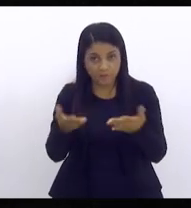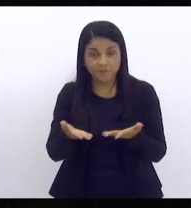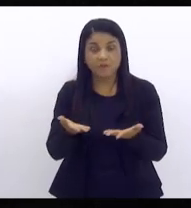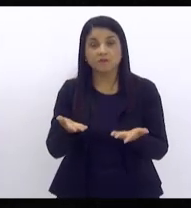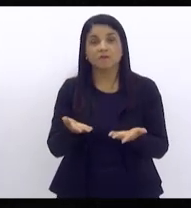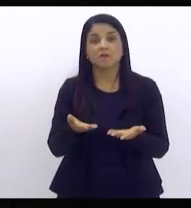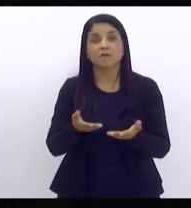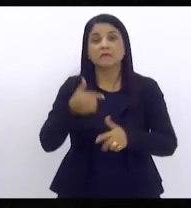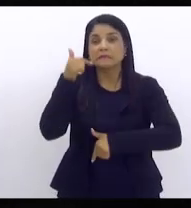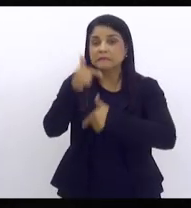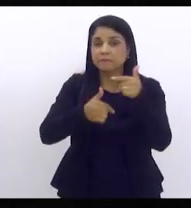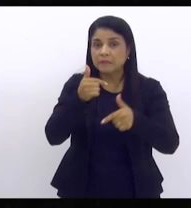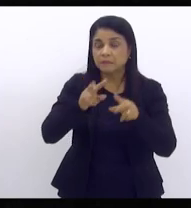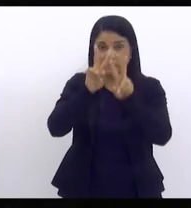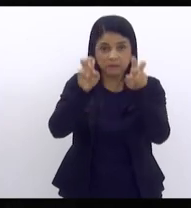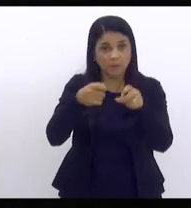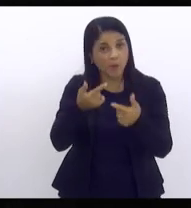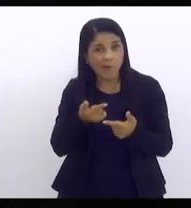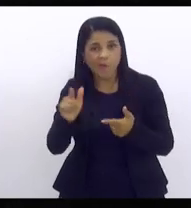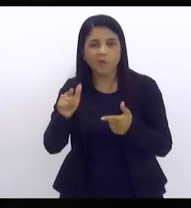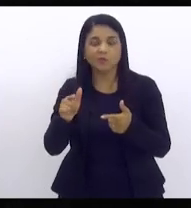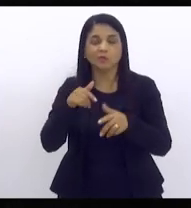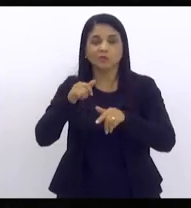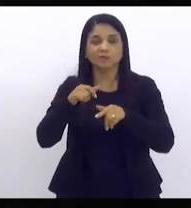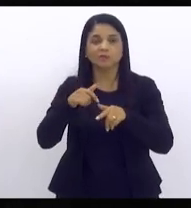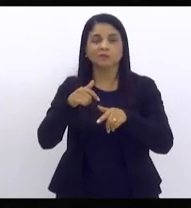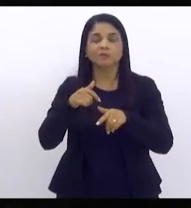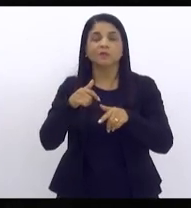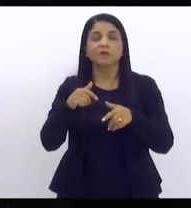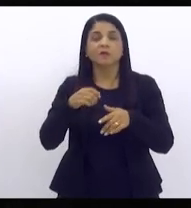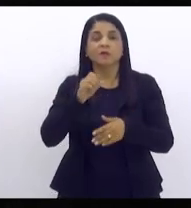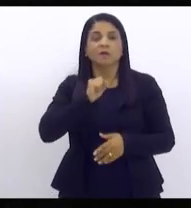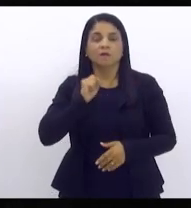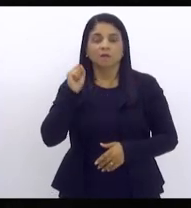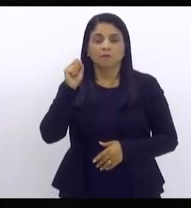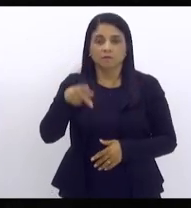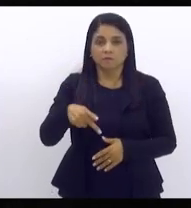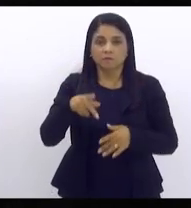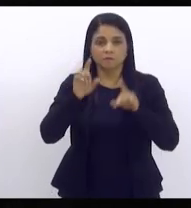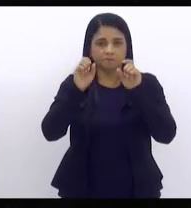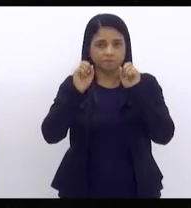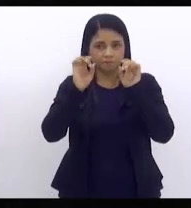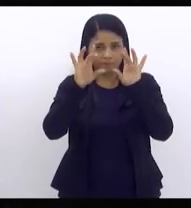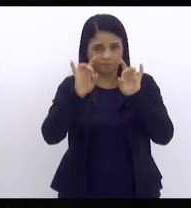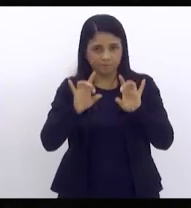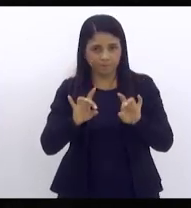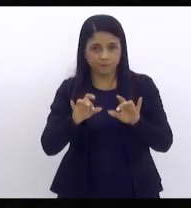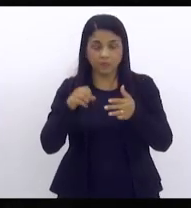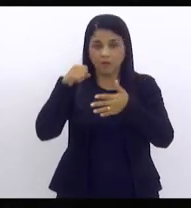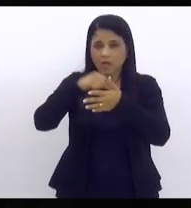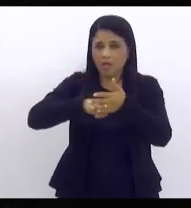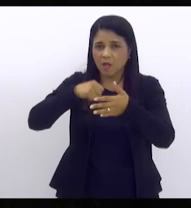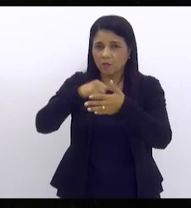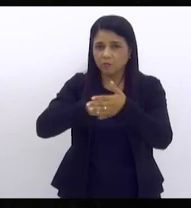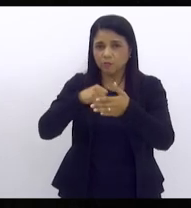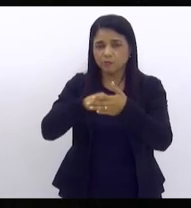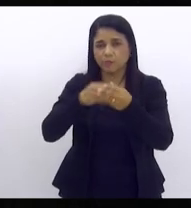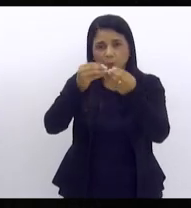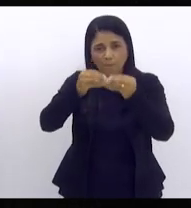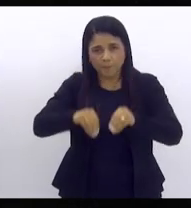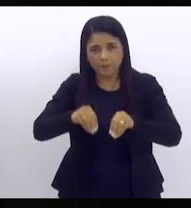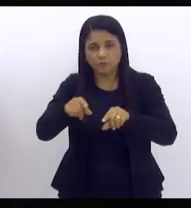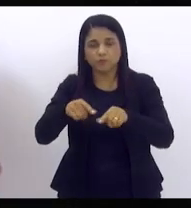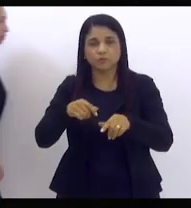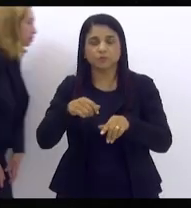nós trabalharemos dentro dessa frente parlamentar é a aposentadoria especial e a luta contra a precarização do trabalho